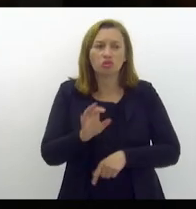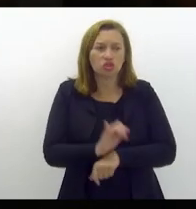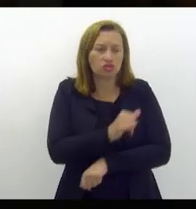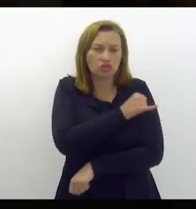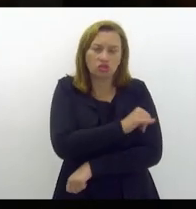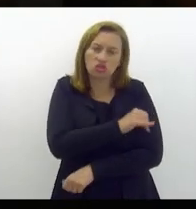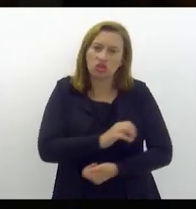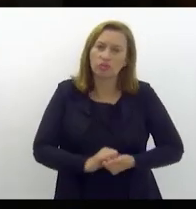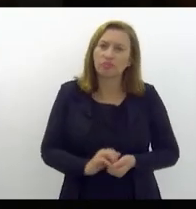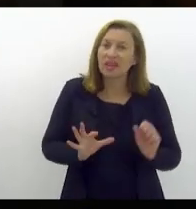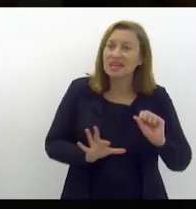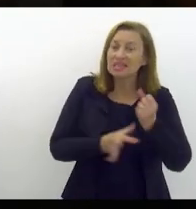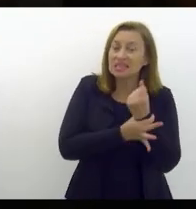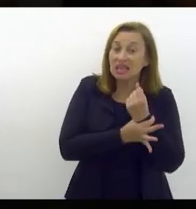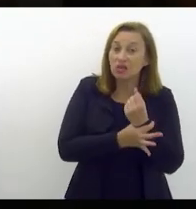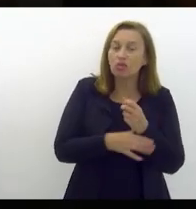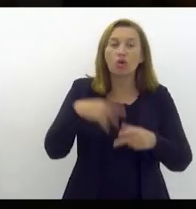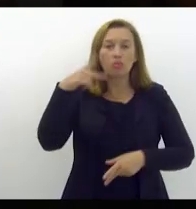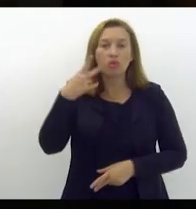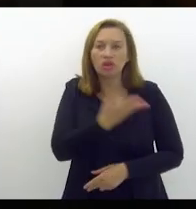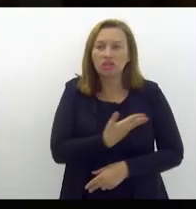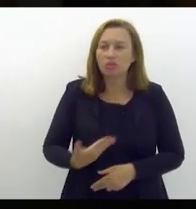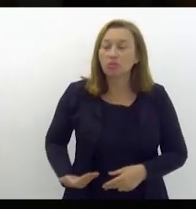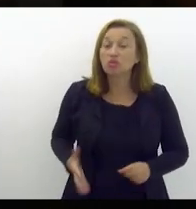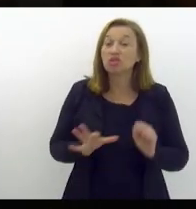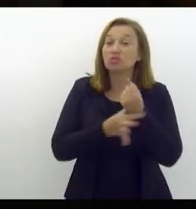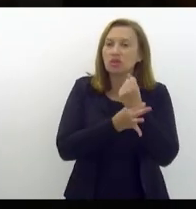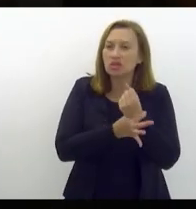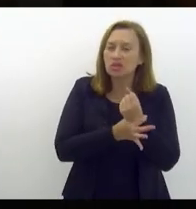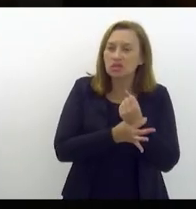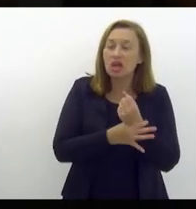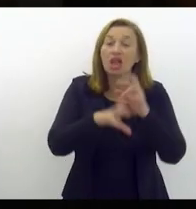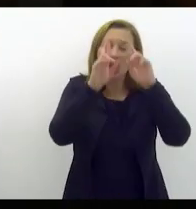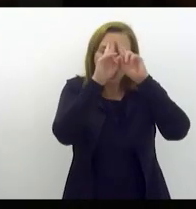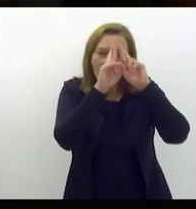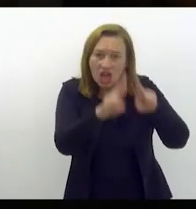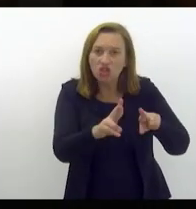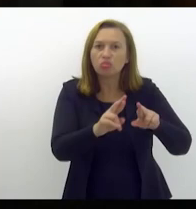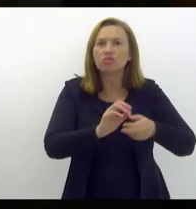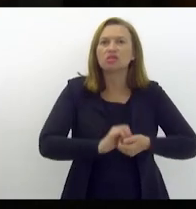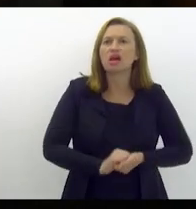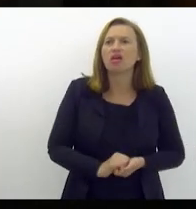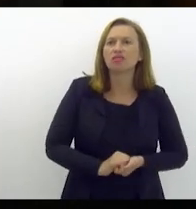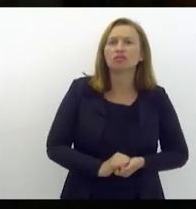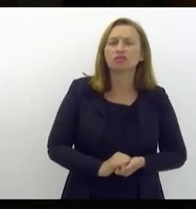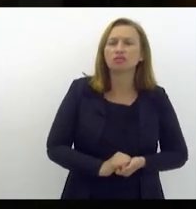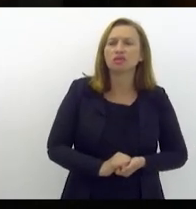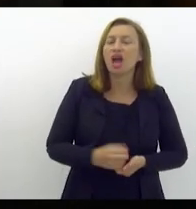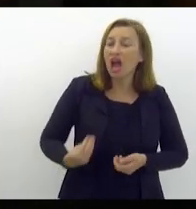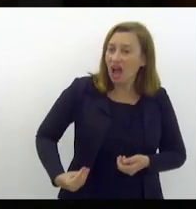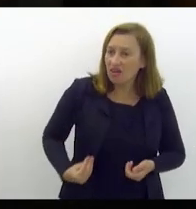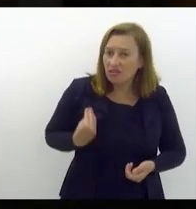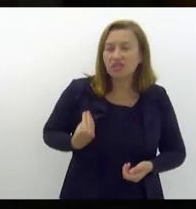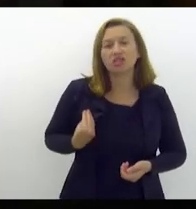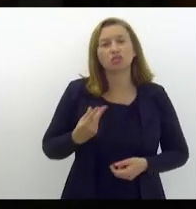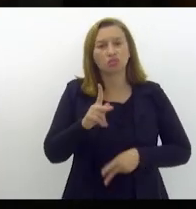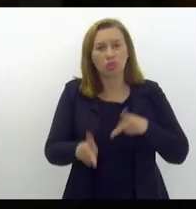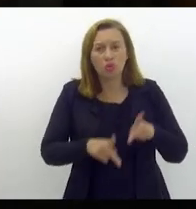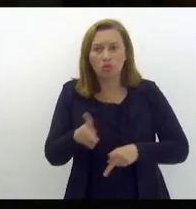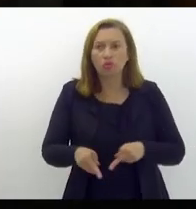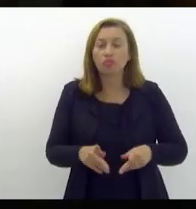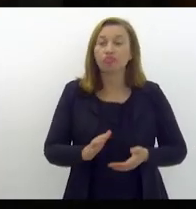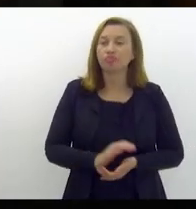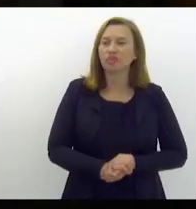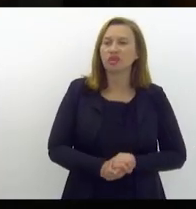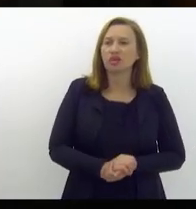Janeiro, que garanta uma política pública de segurança responsável sobre a vida da população. E